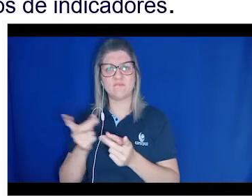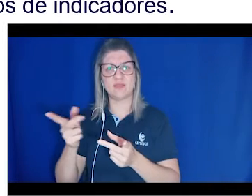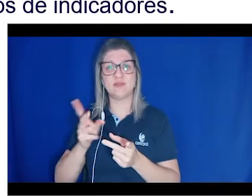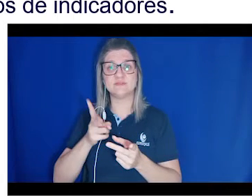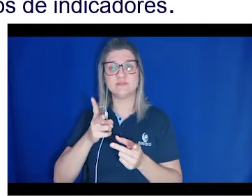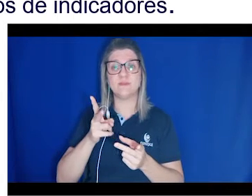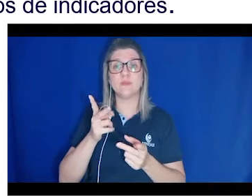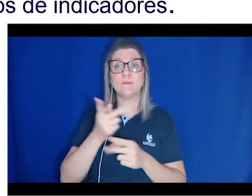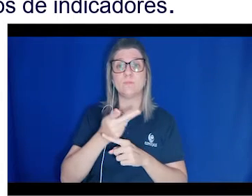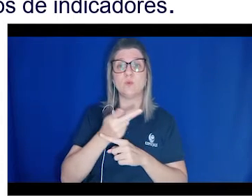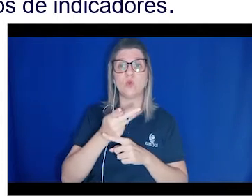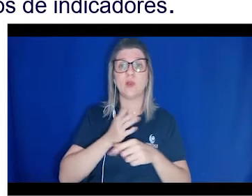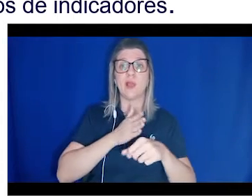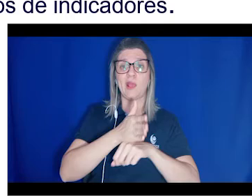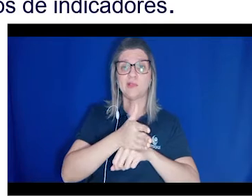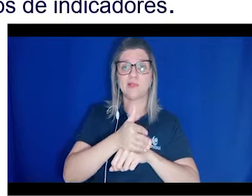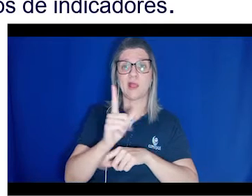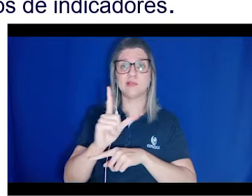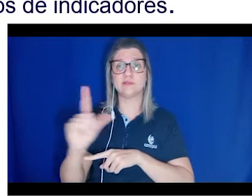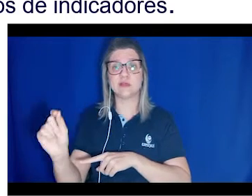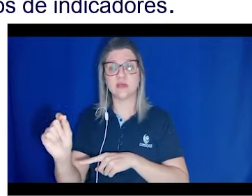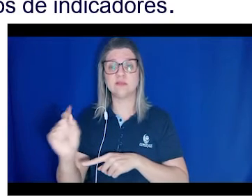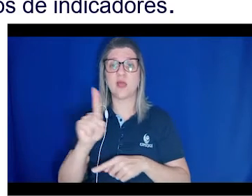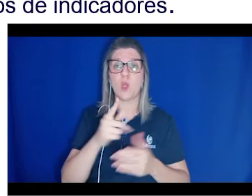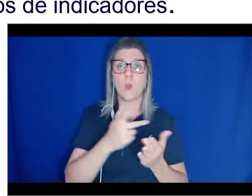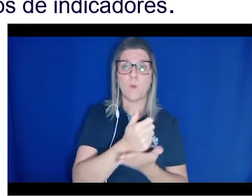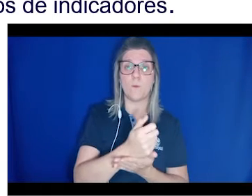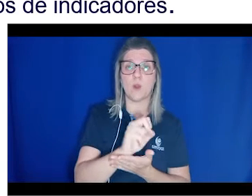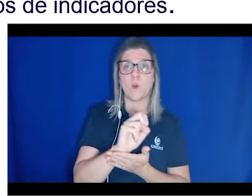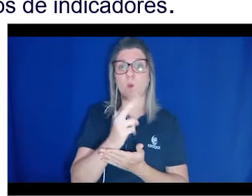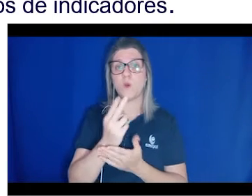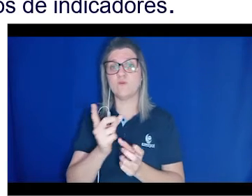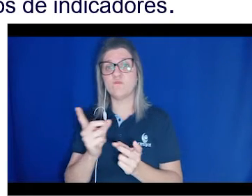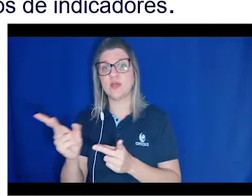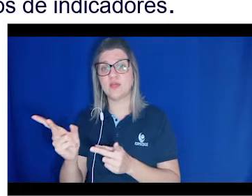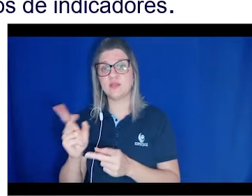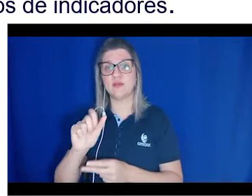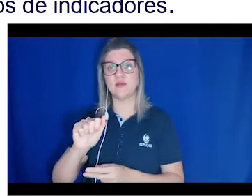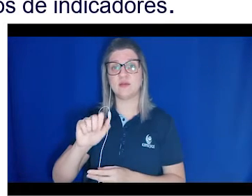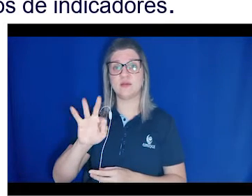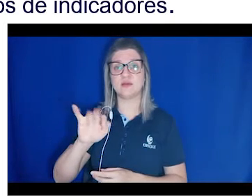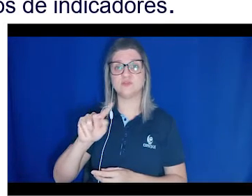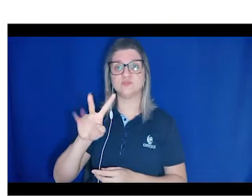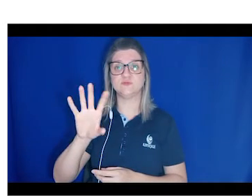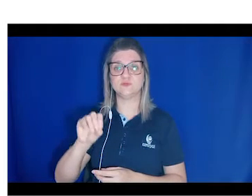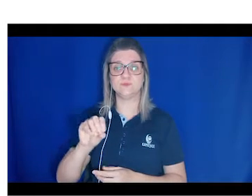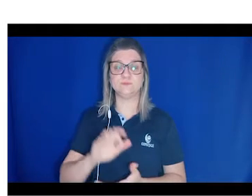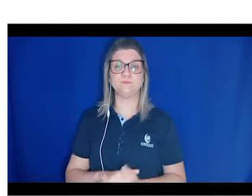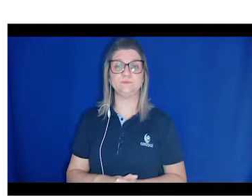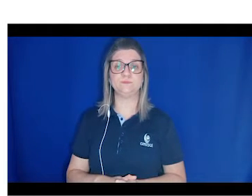buscando a entrada e a saída, ou seja, a indicação de comprar e vender um determinado ativo.